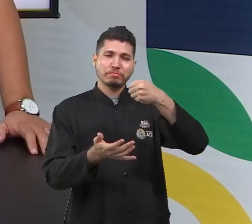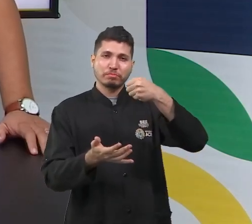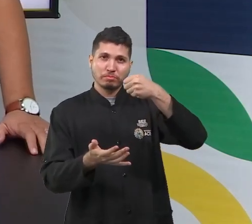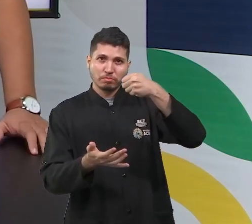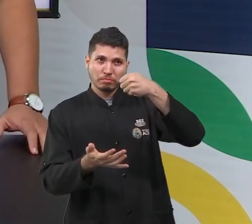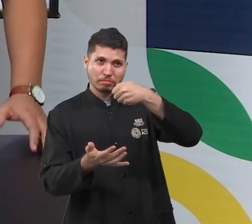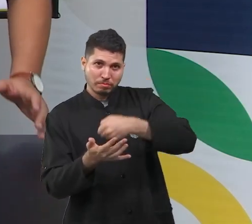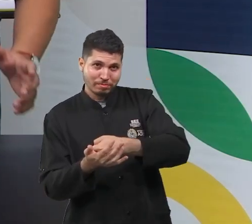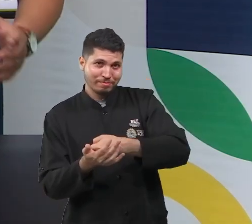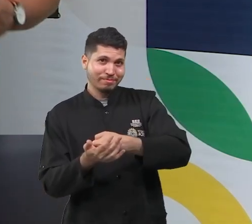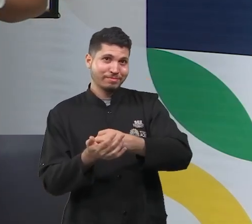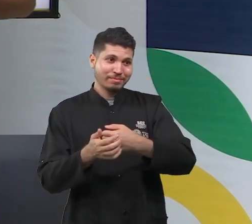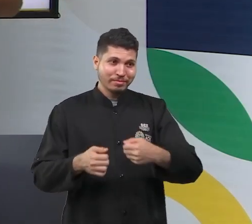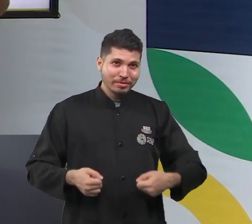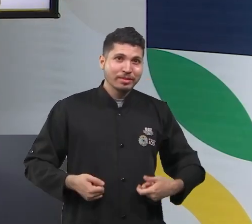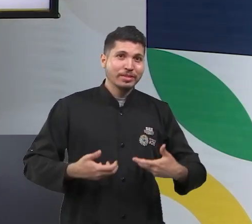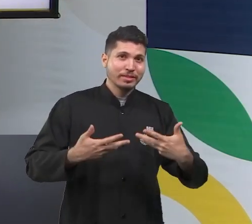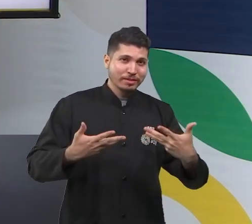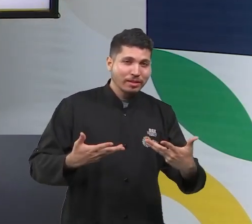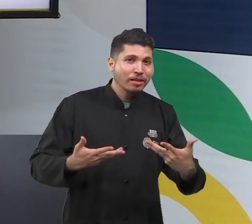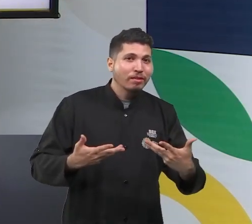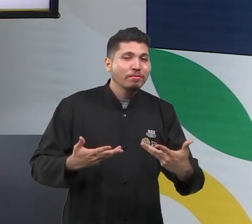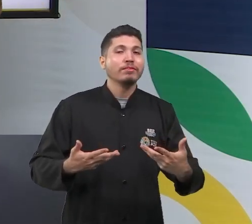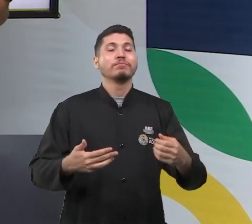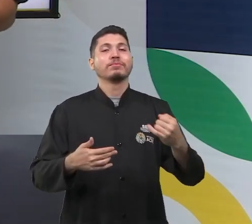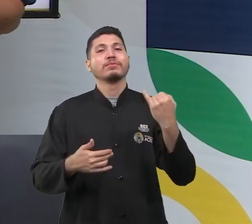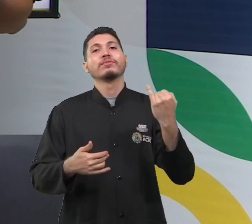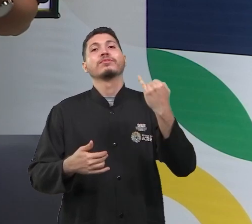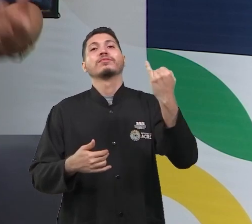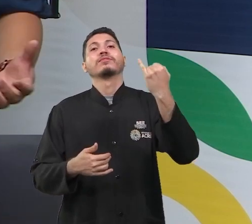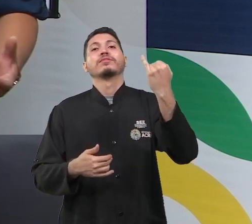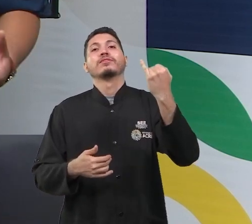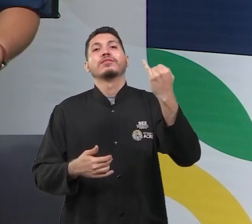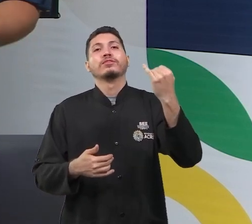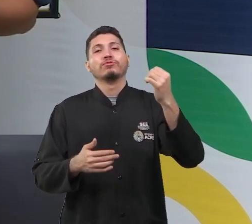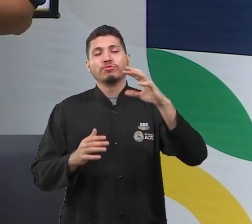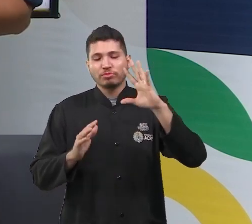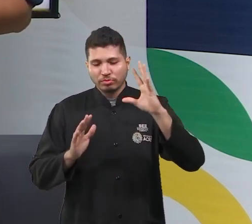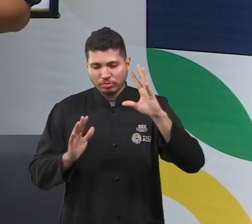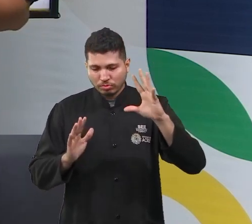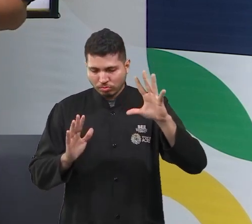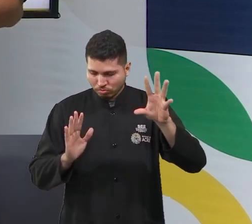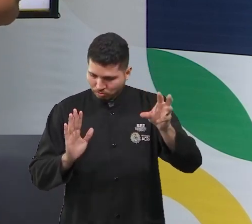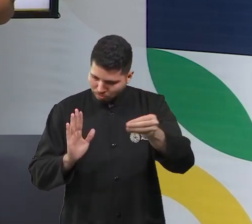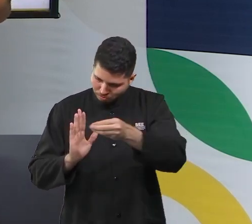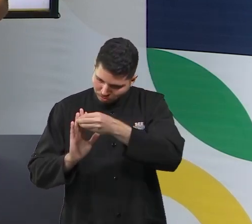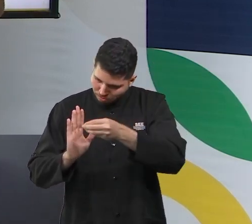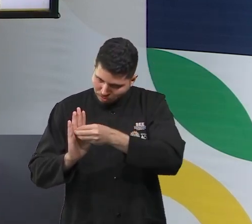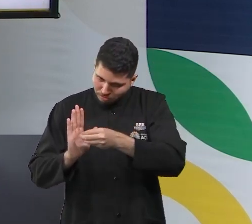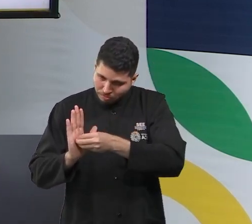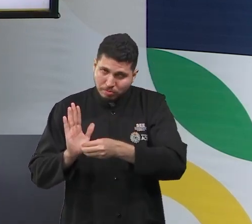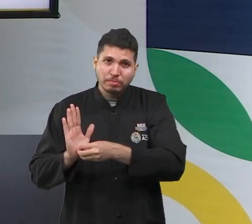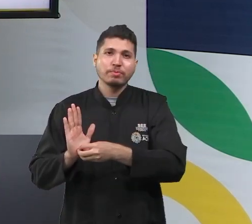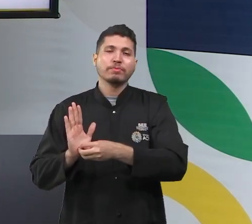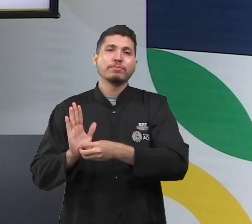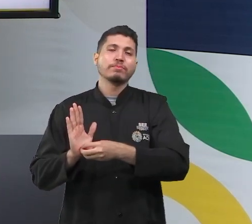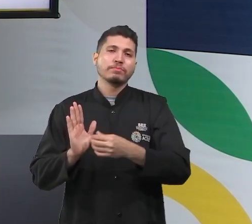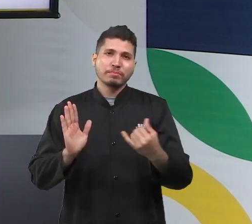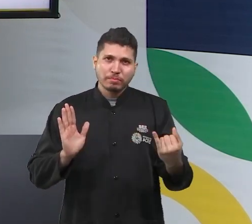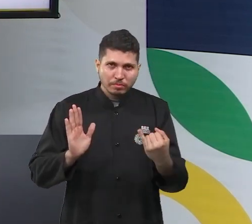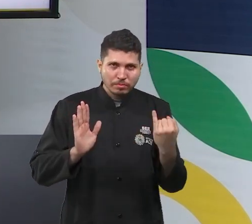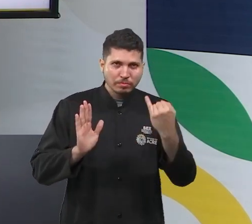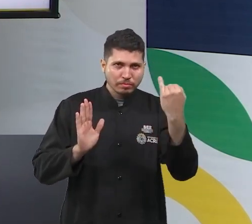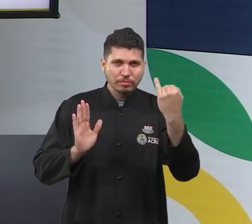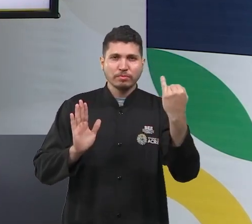você anotou tudo que está saindo, anote todas as entradas, todos os valores que você tem